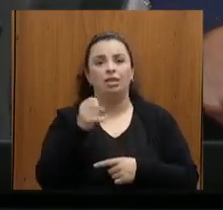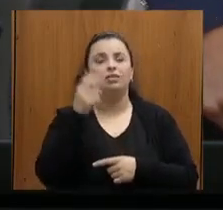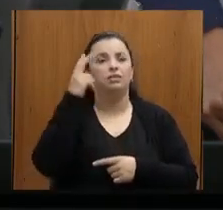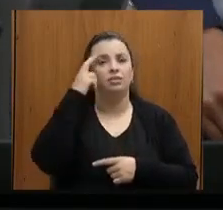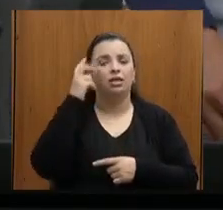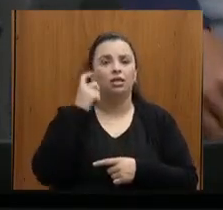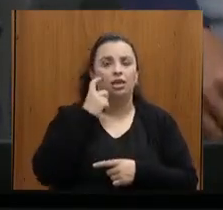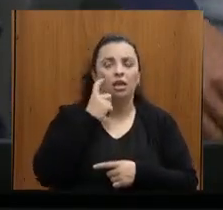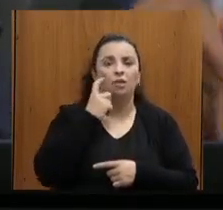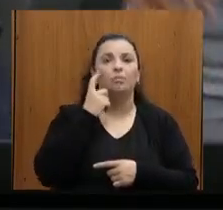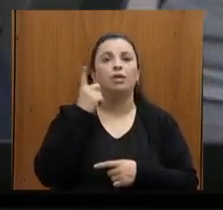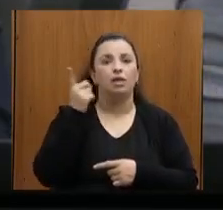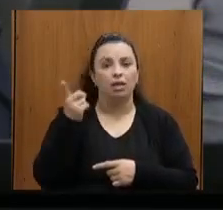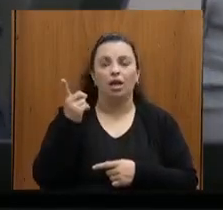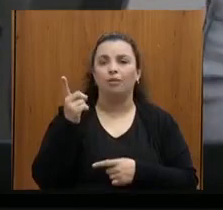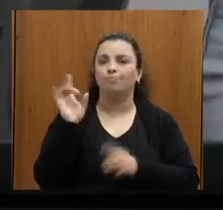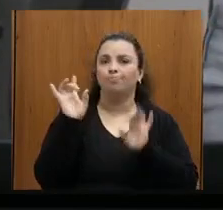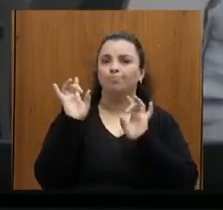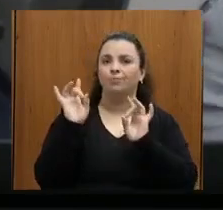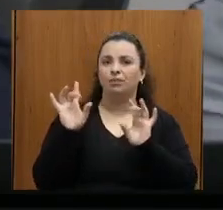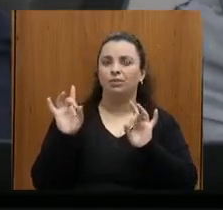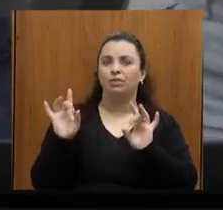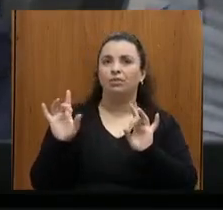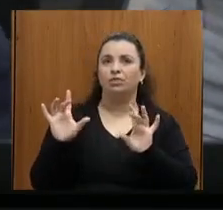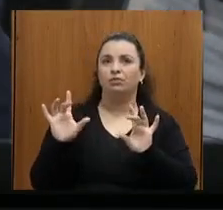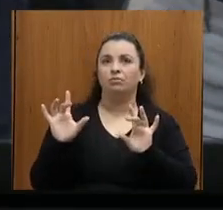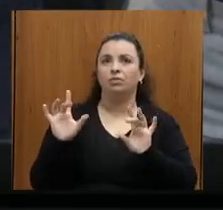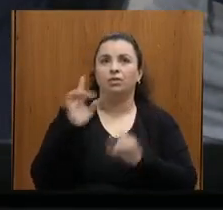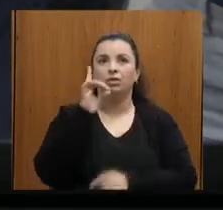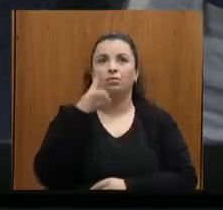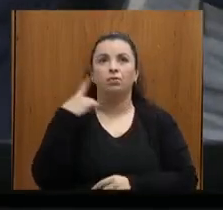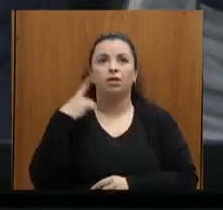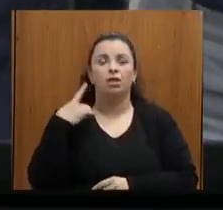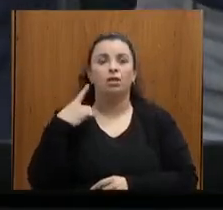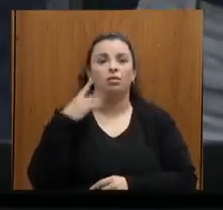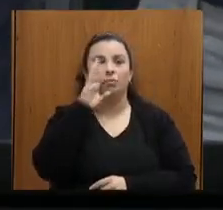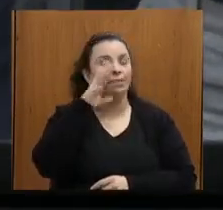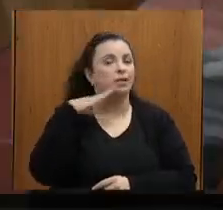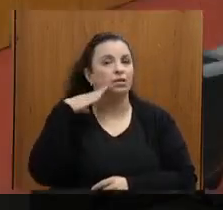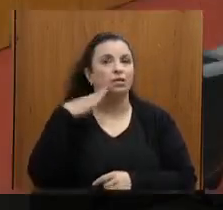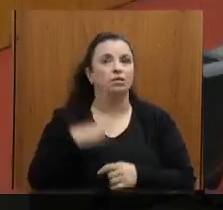e a nobre Beatriz Sequeira.